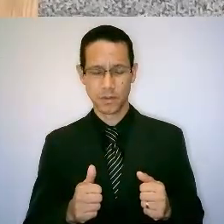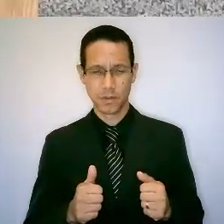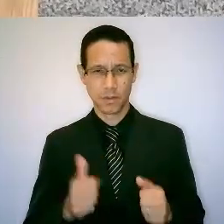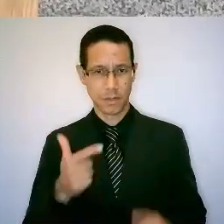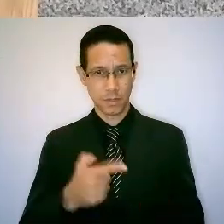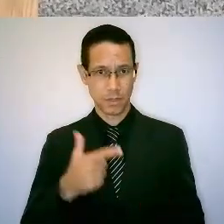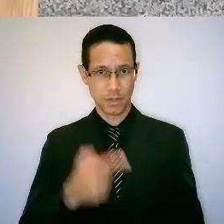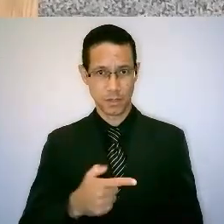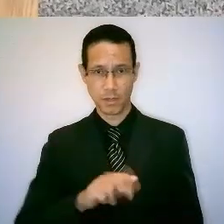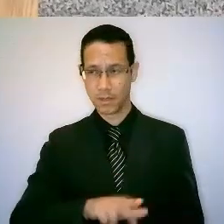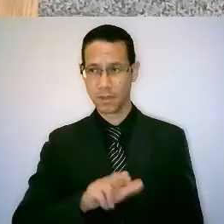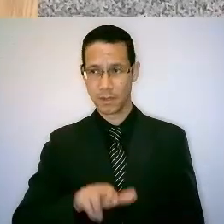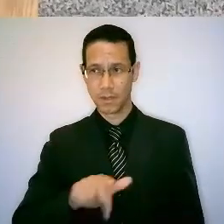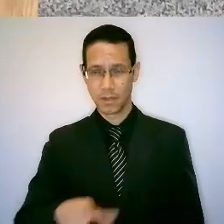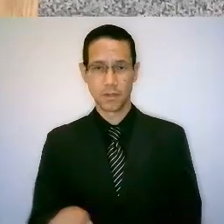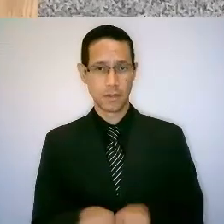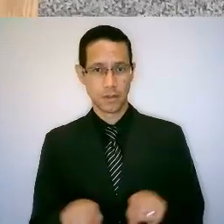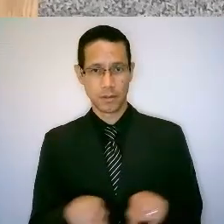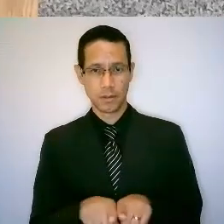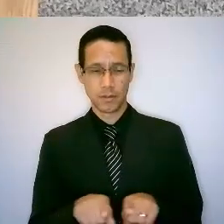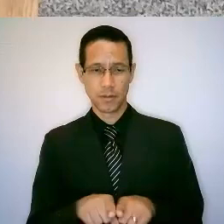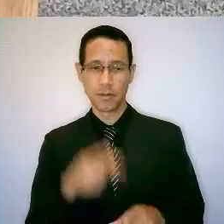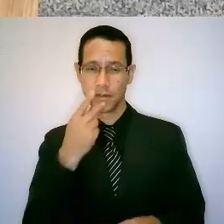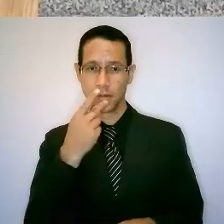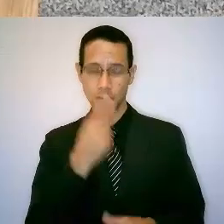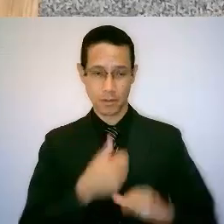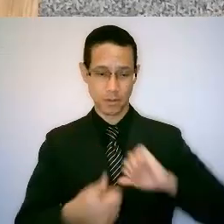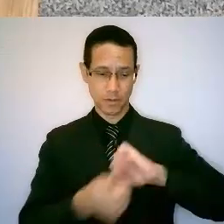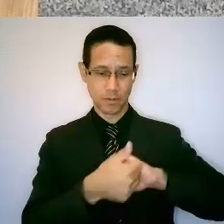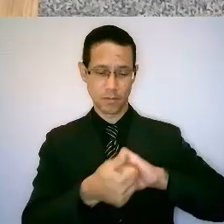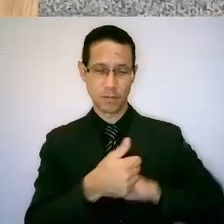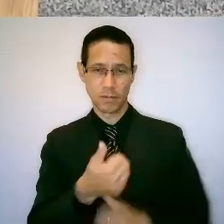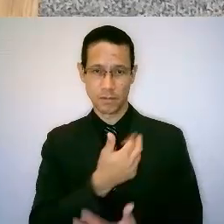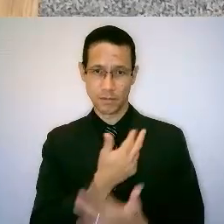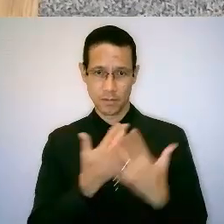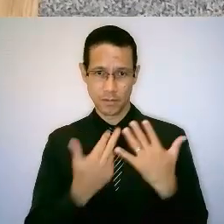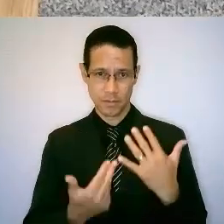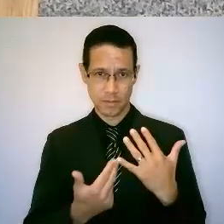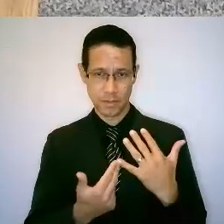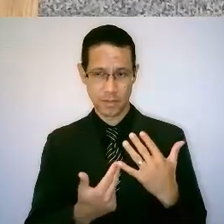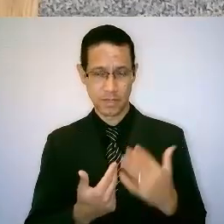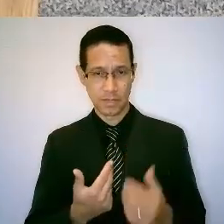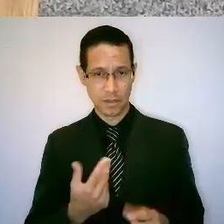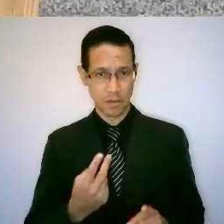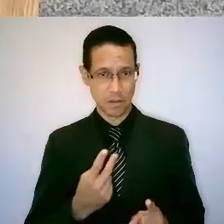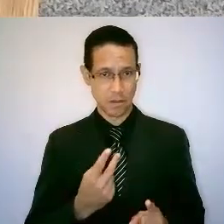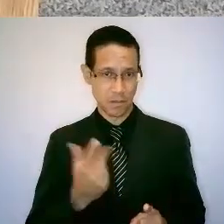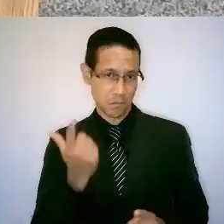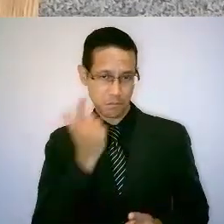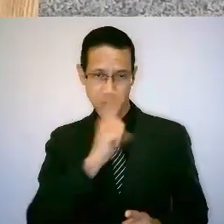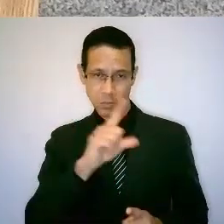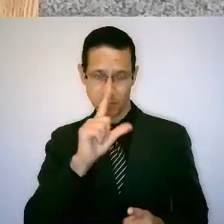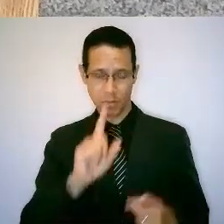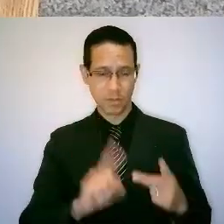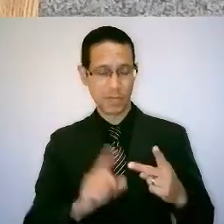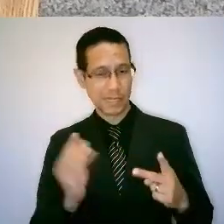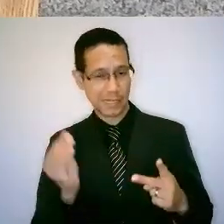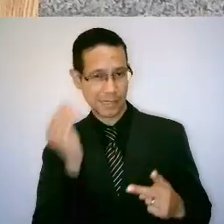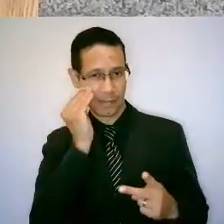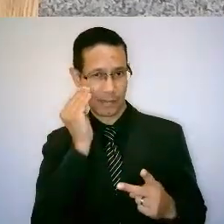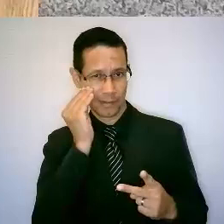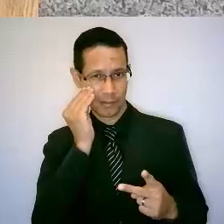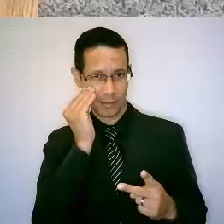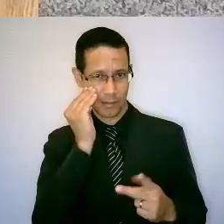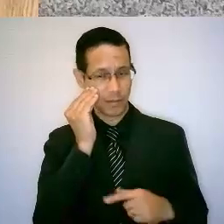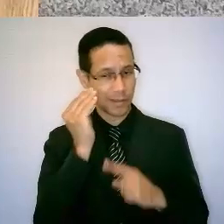e veja se nós estamos falando aqui de qualificadoras para o crime Consumado e tentado no caso do tentado a